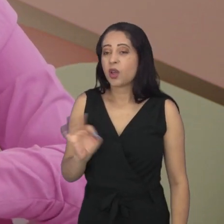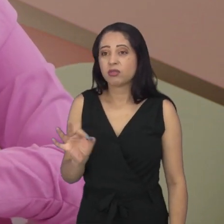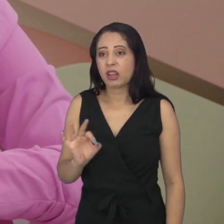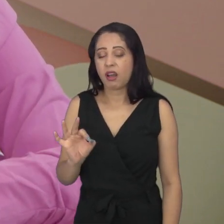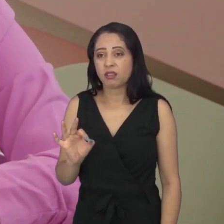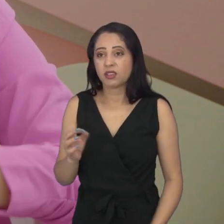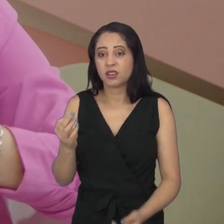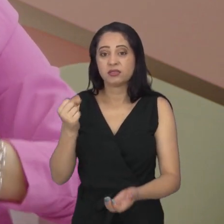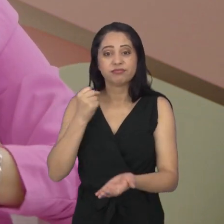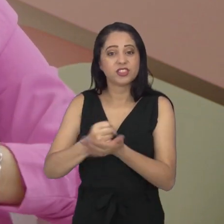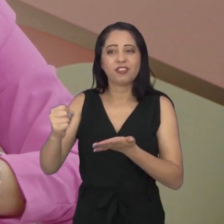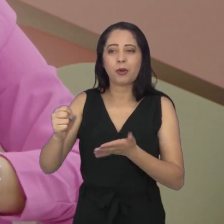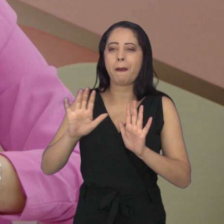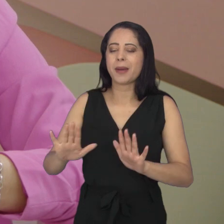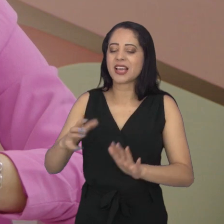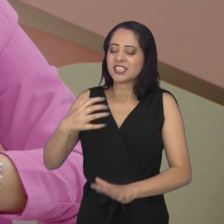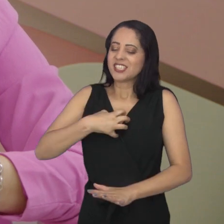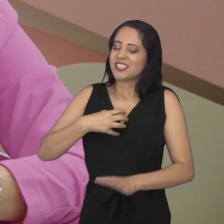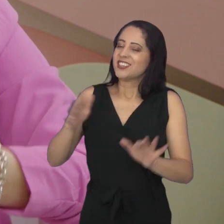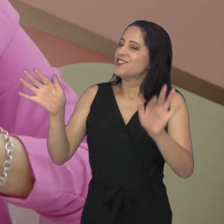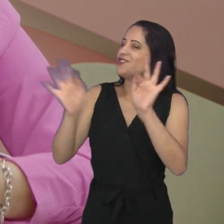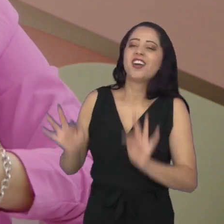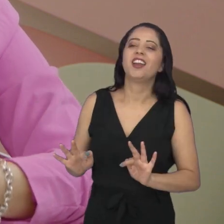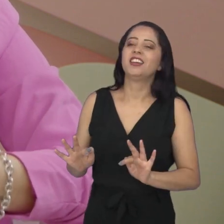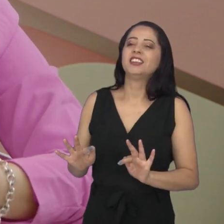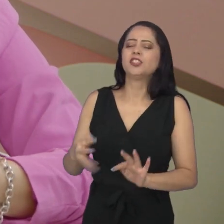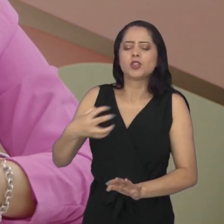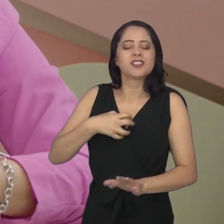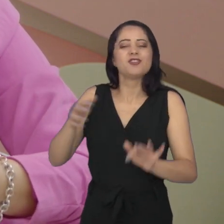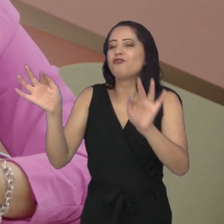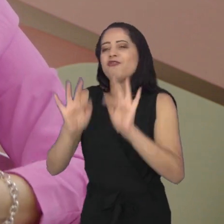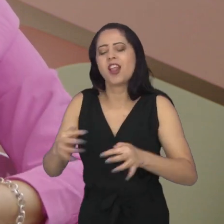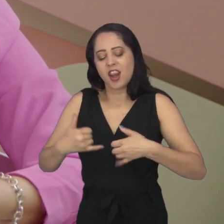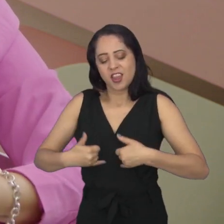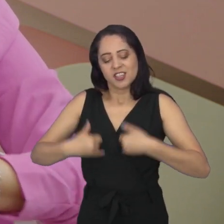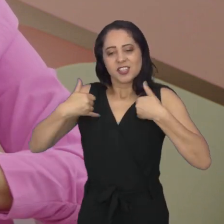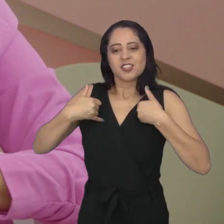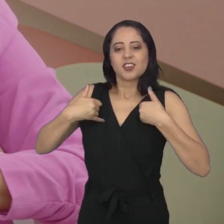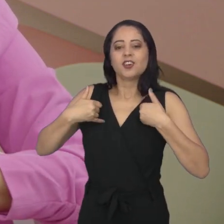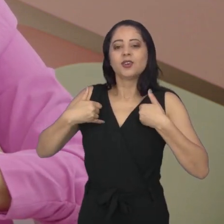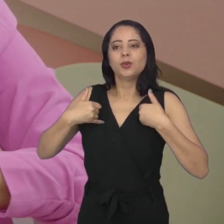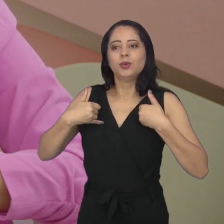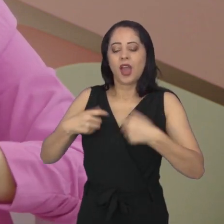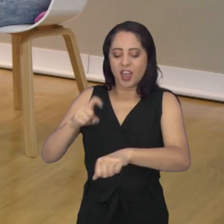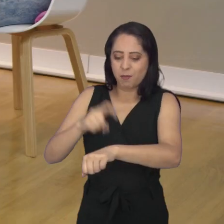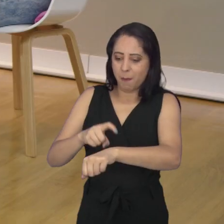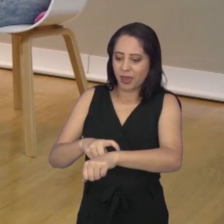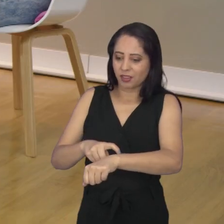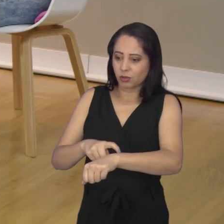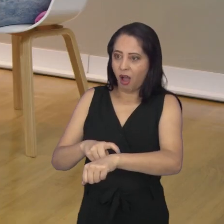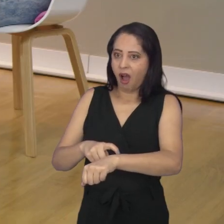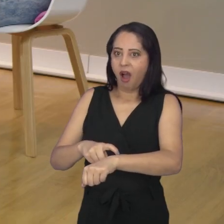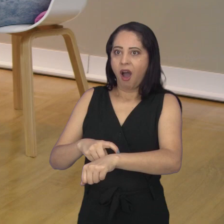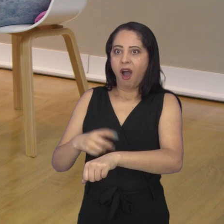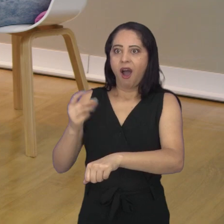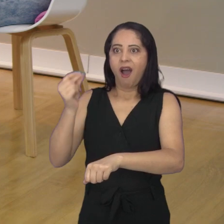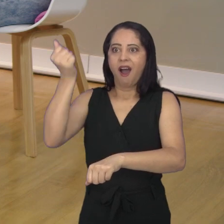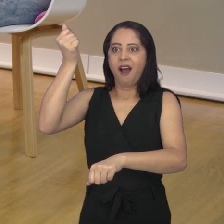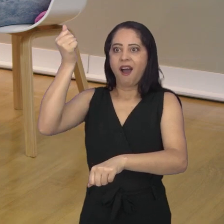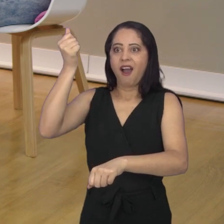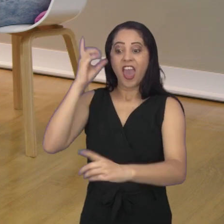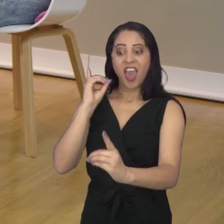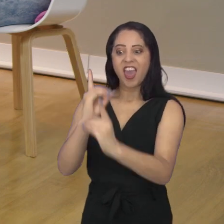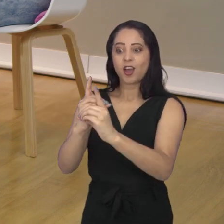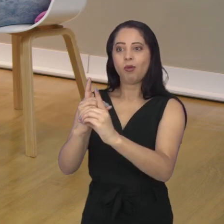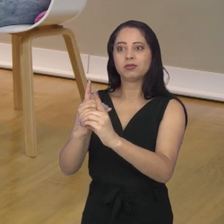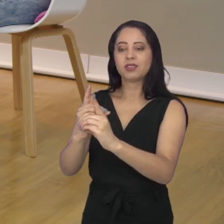bolso, mas eu tô tão feliz, eu tô tão realizada, que naquele momento eu falei, pronto, descobri o meu caminho.